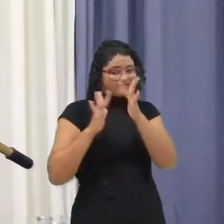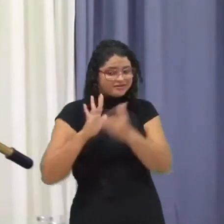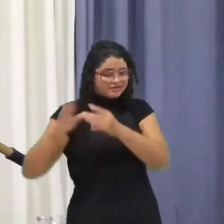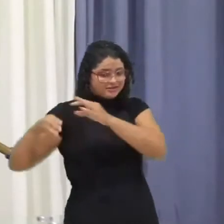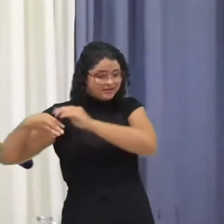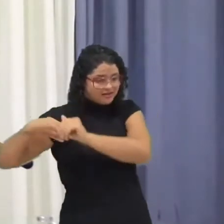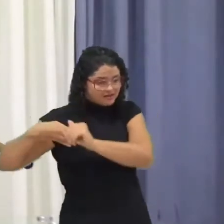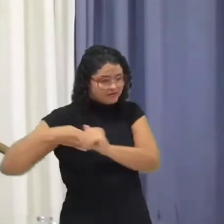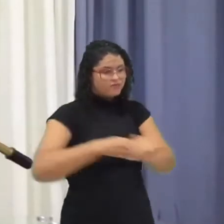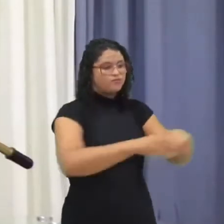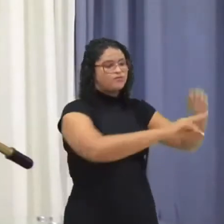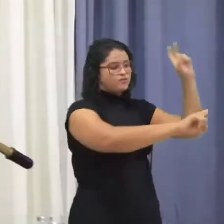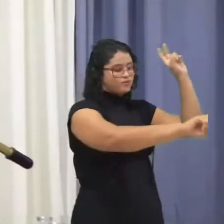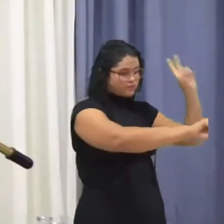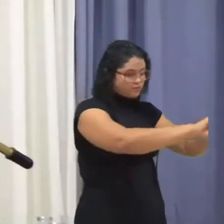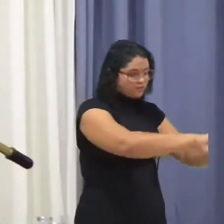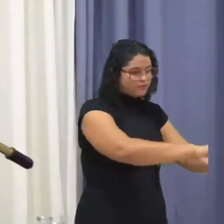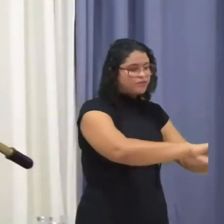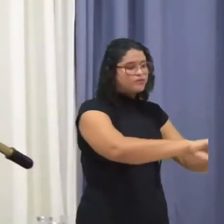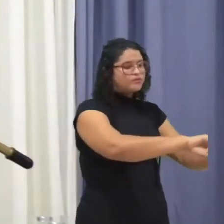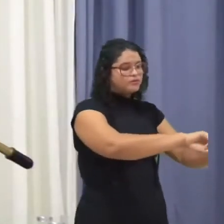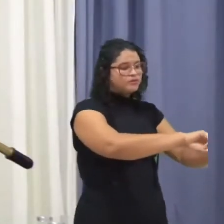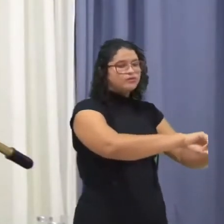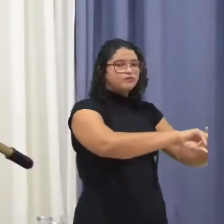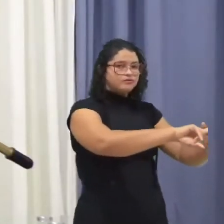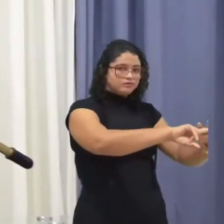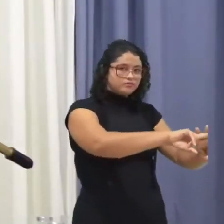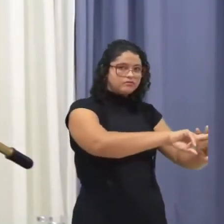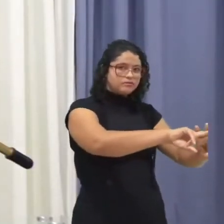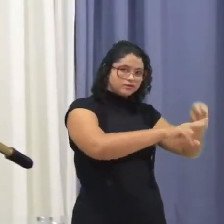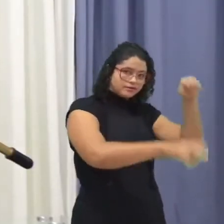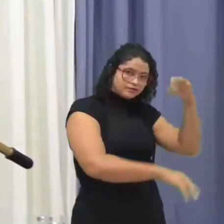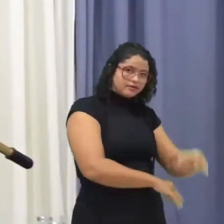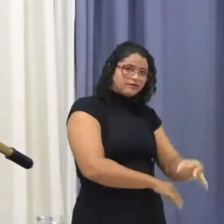Paulo diz. Levou o cativeiro.